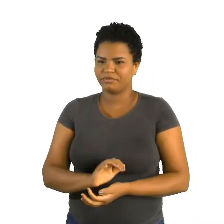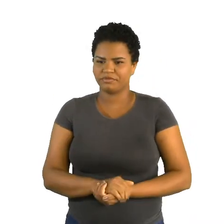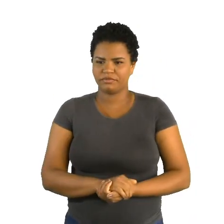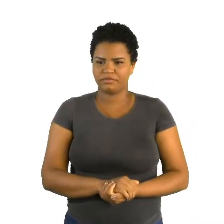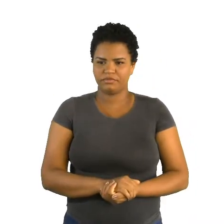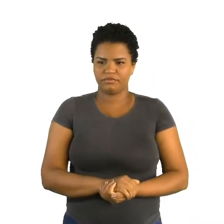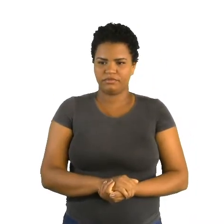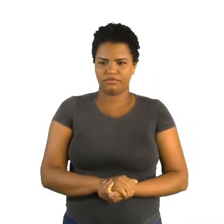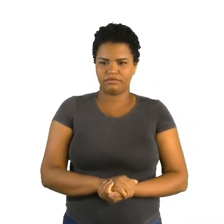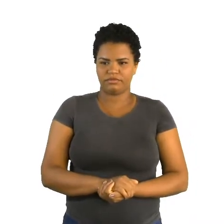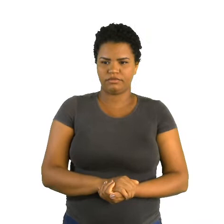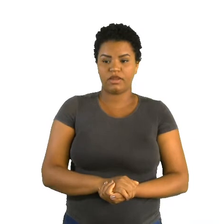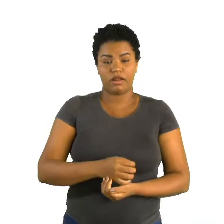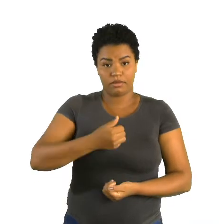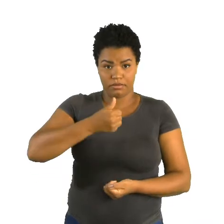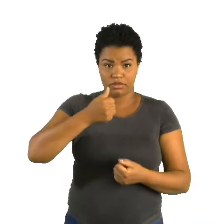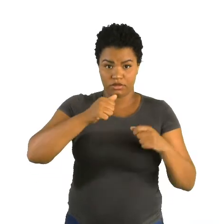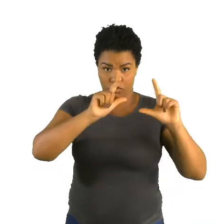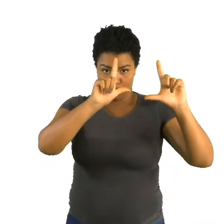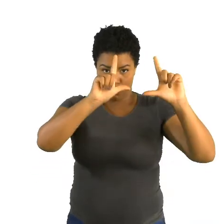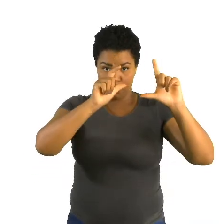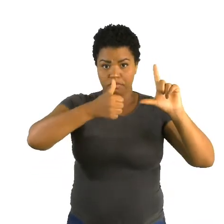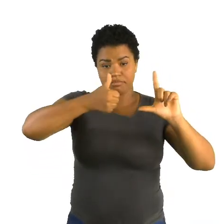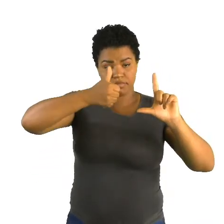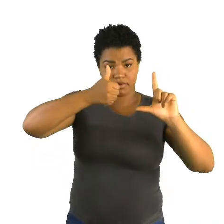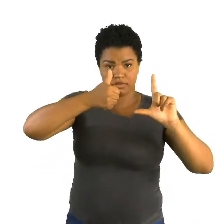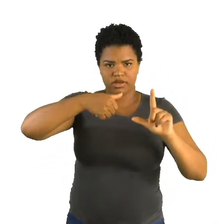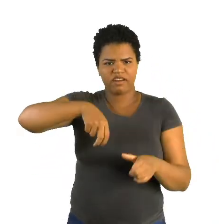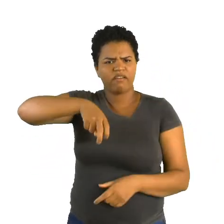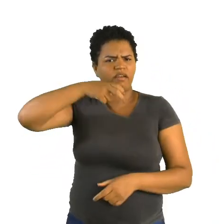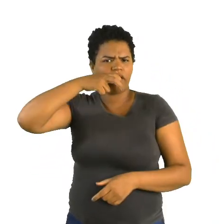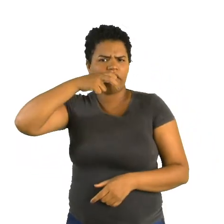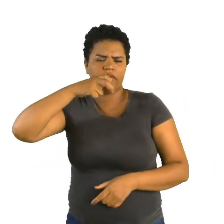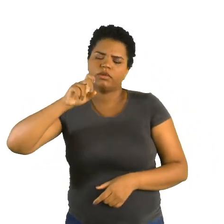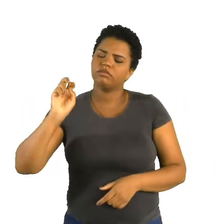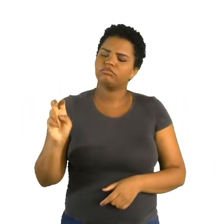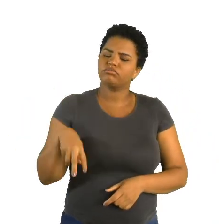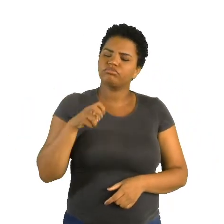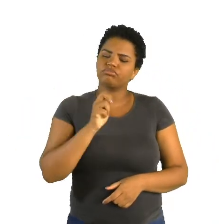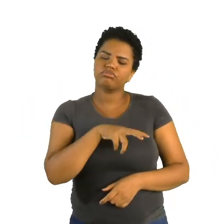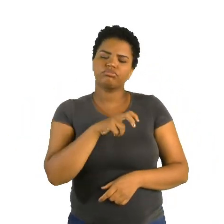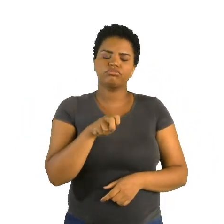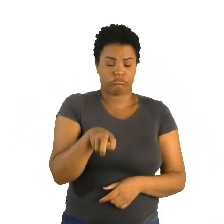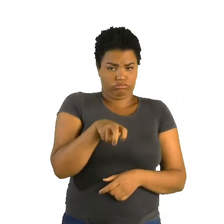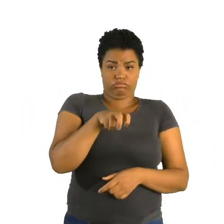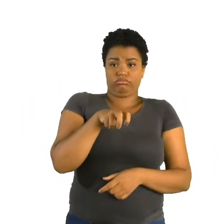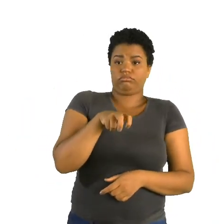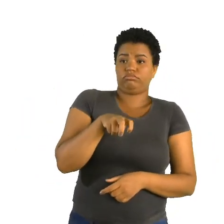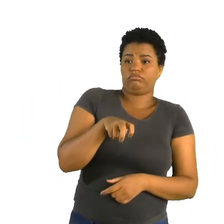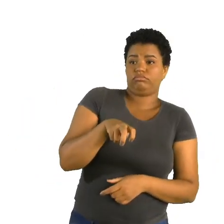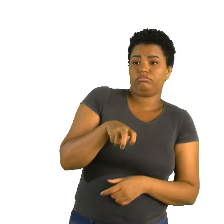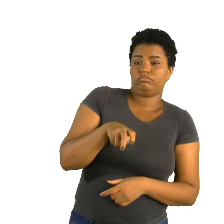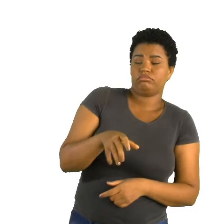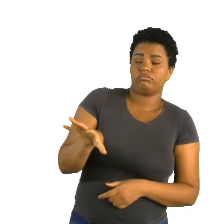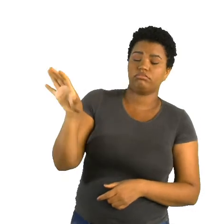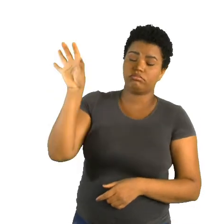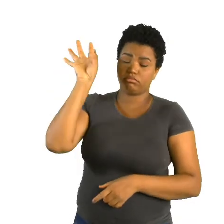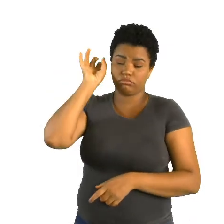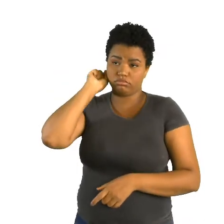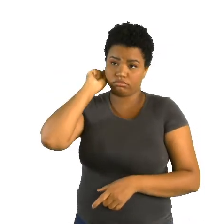primeiro quadradinho. Mônica estava andando quando de repente ela